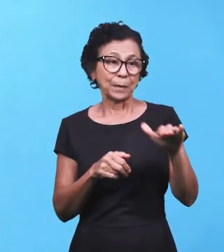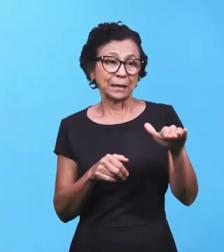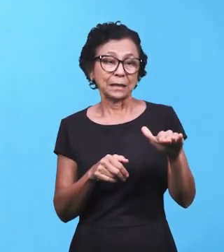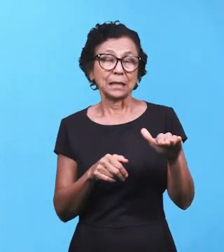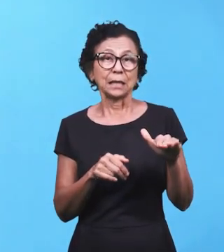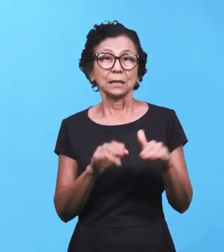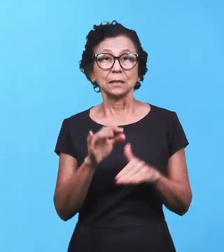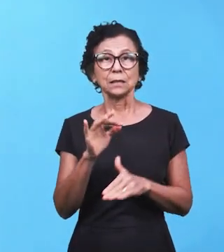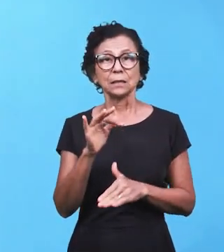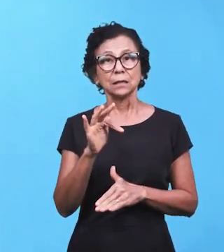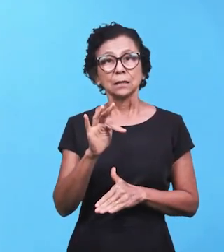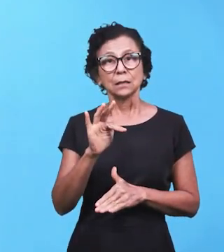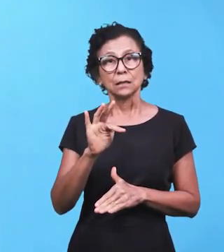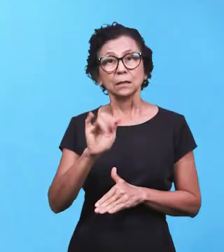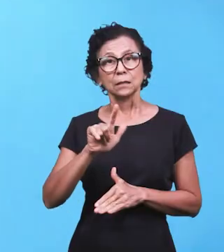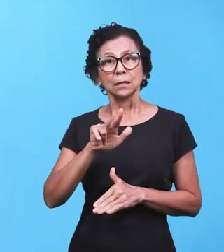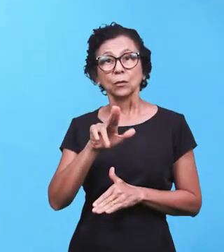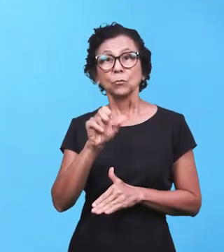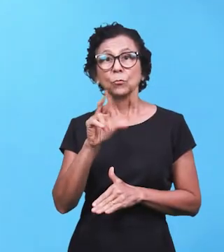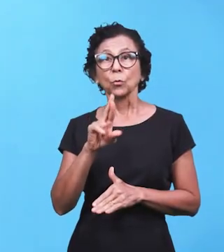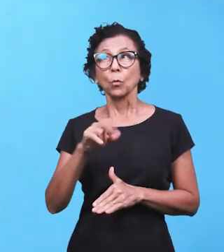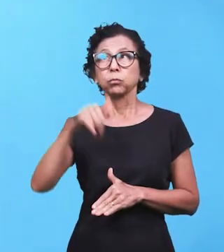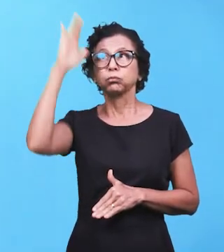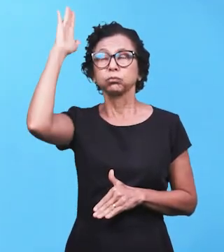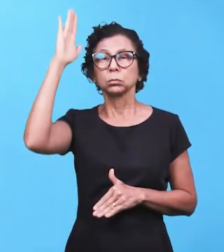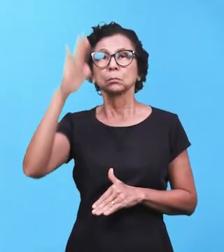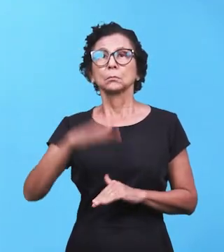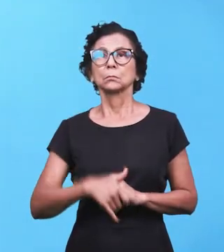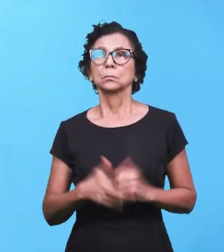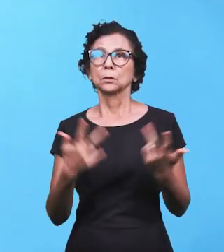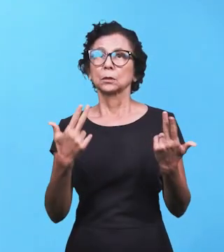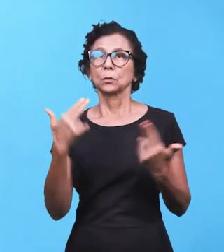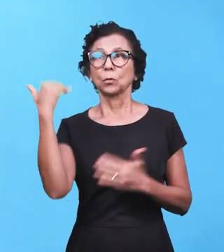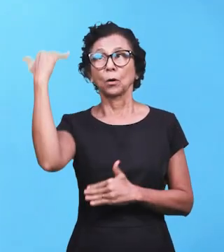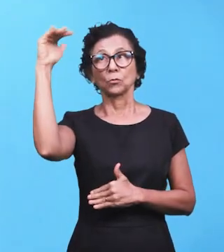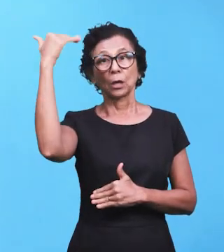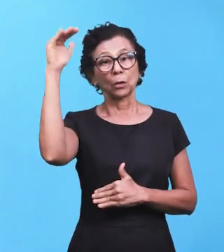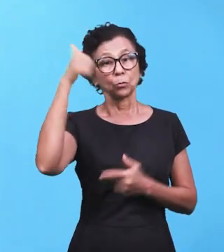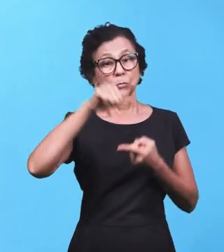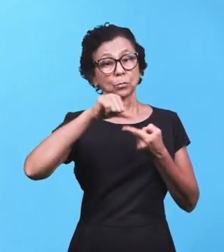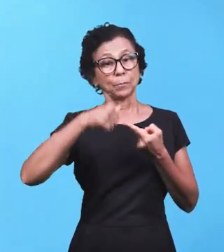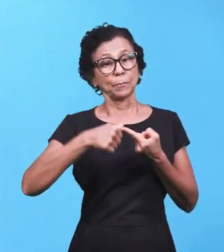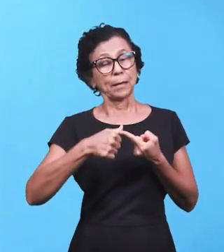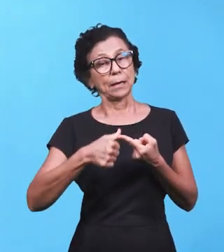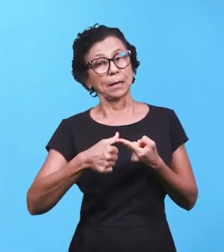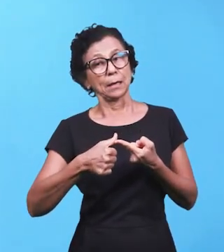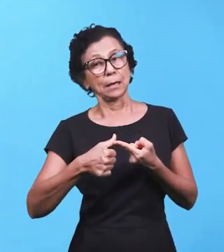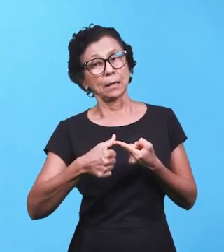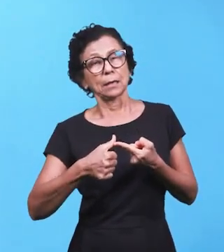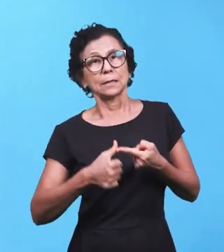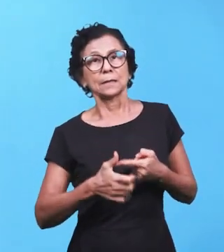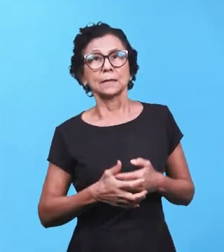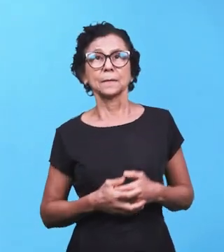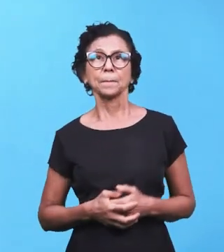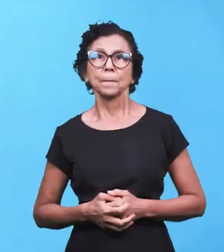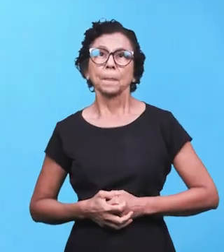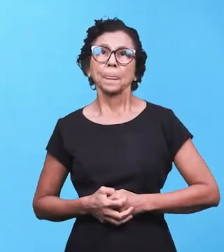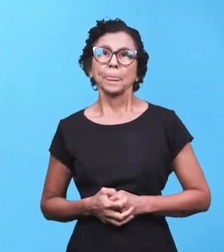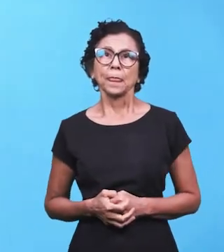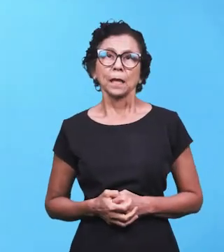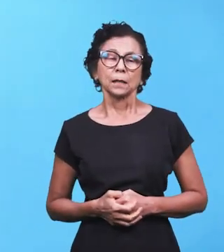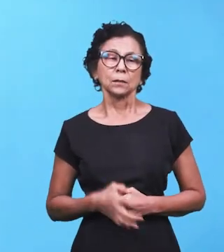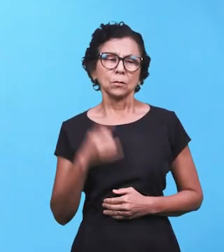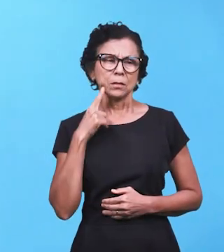flúor altíssima, que é o mesmo de um creme dental de adulto. Pois é. É Então, assustador, você né? tem que saber se você está dando um creme